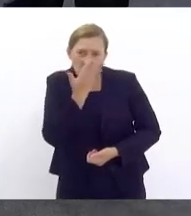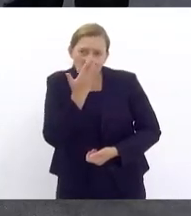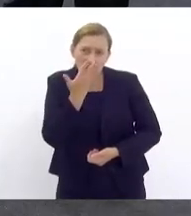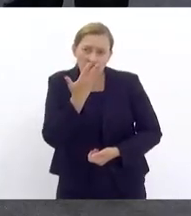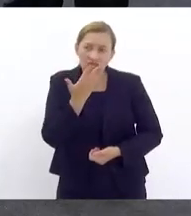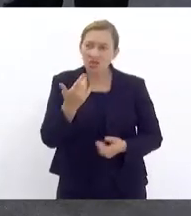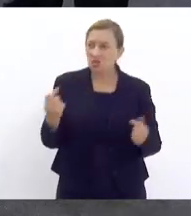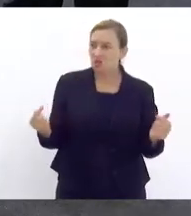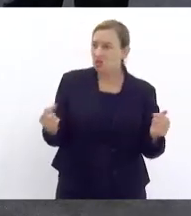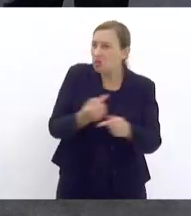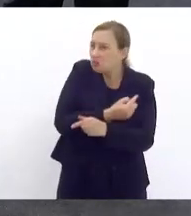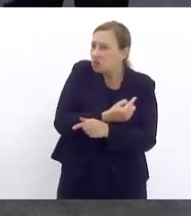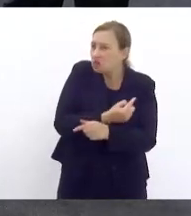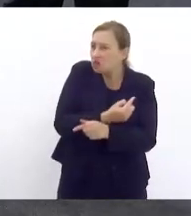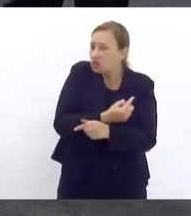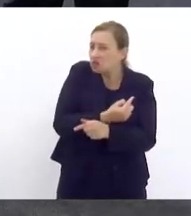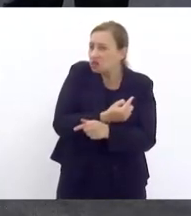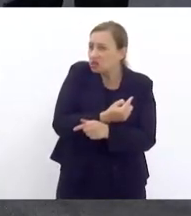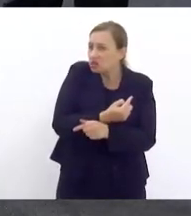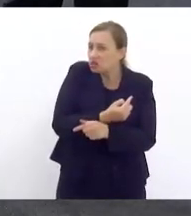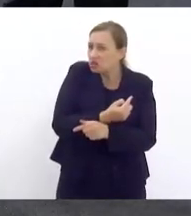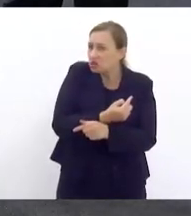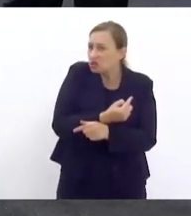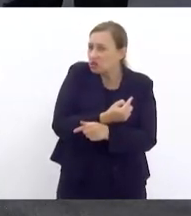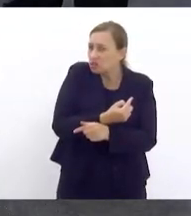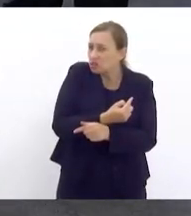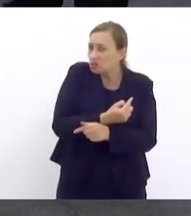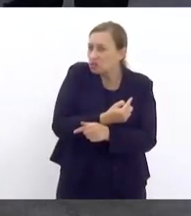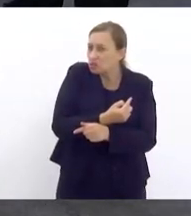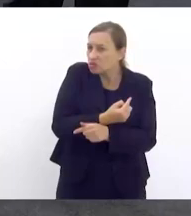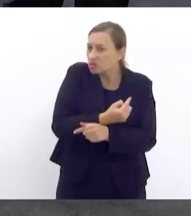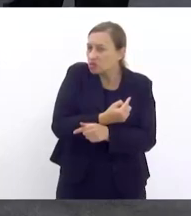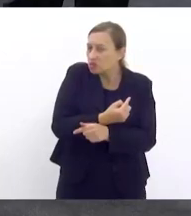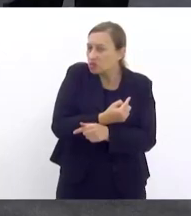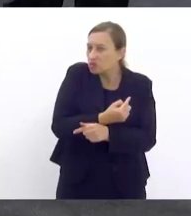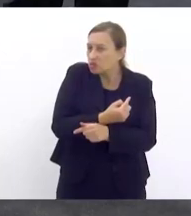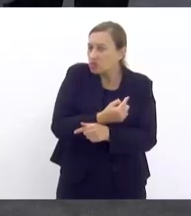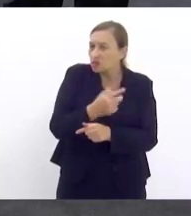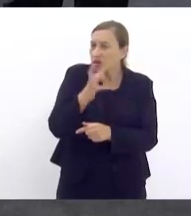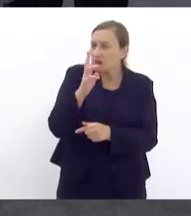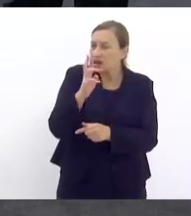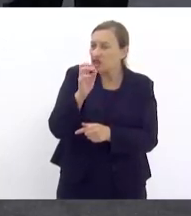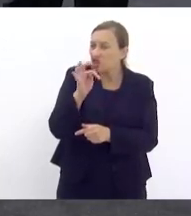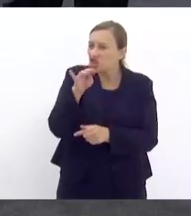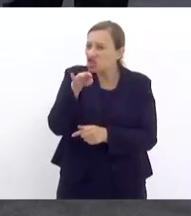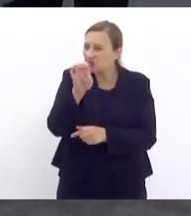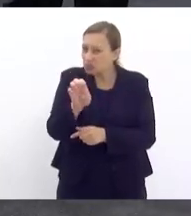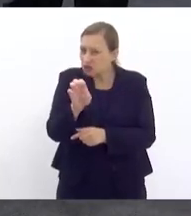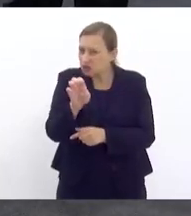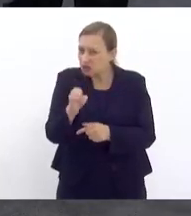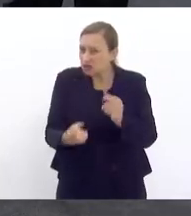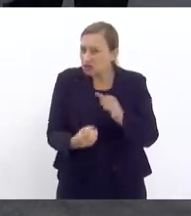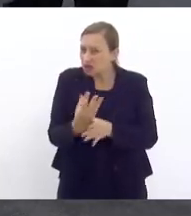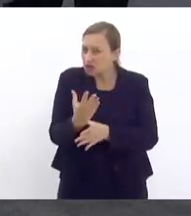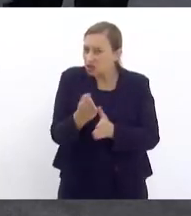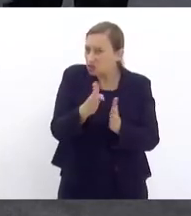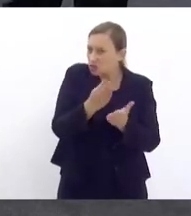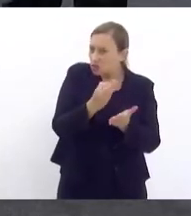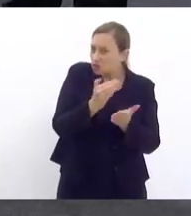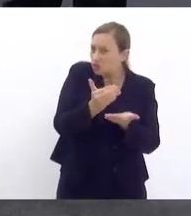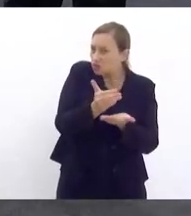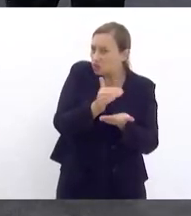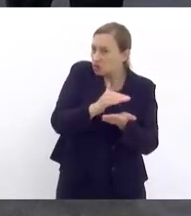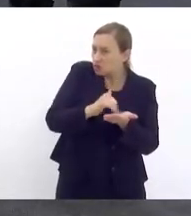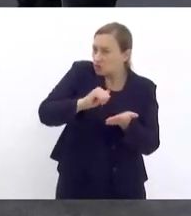a ver com o regime que a gestão do orçamento não é criando despesa extraordinária tá dentro do